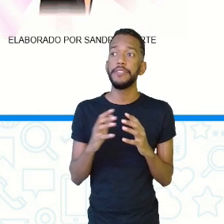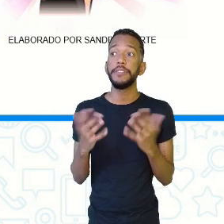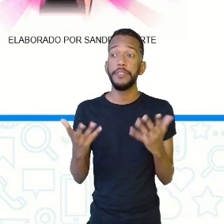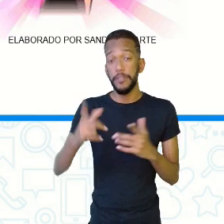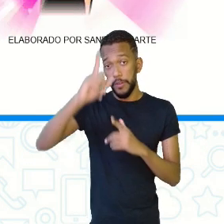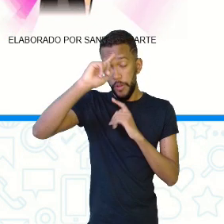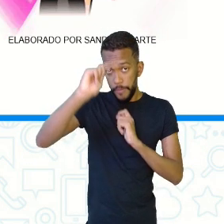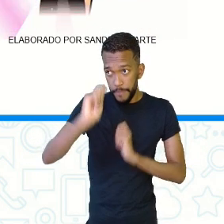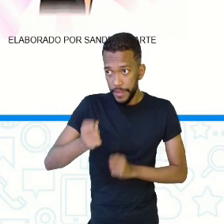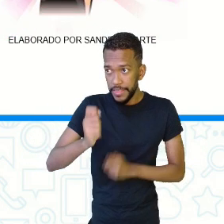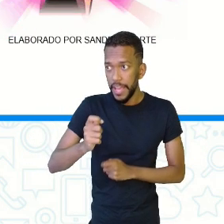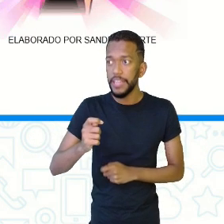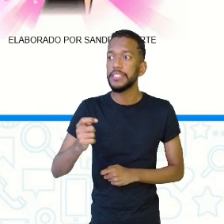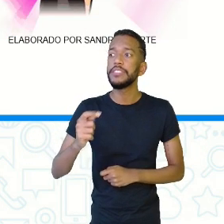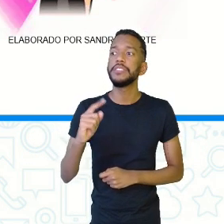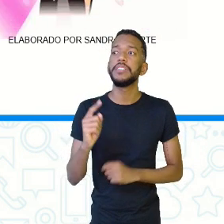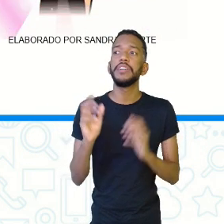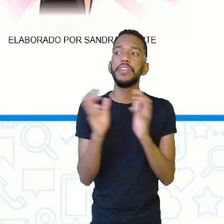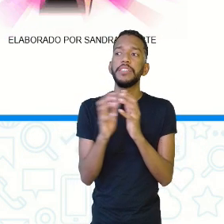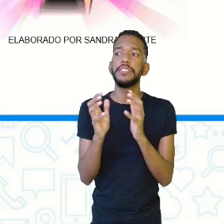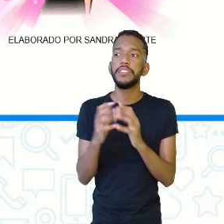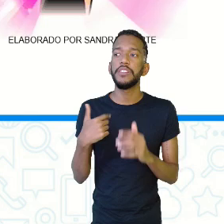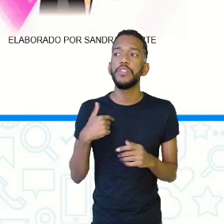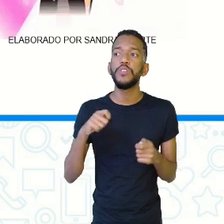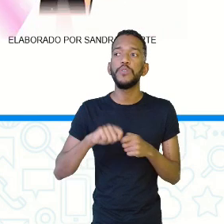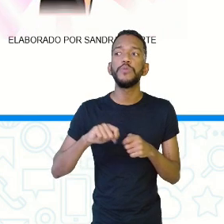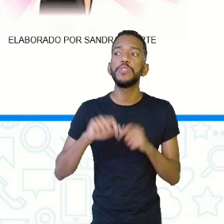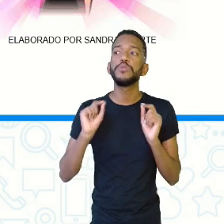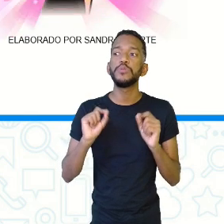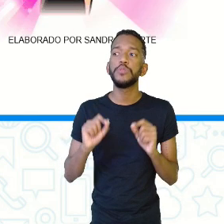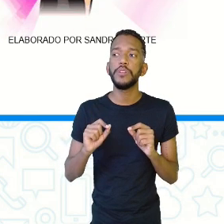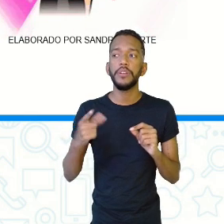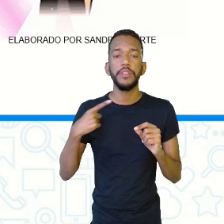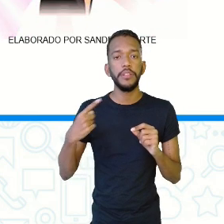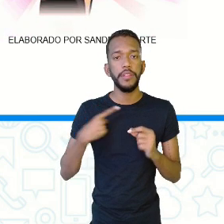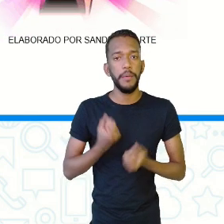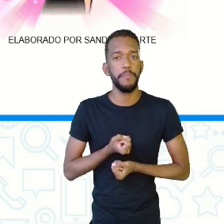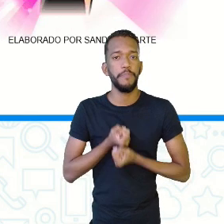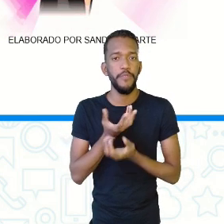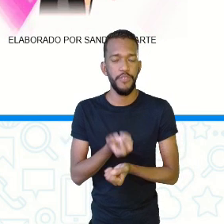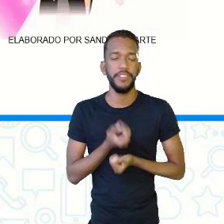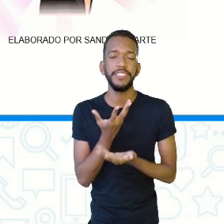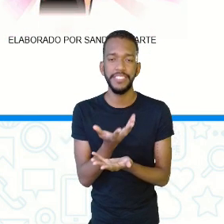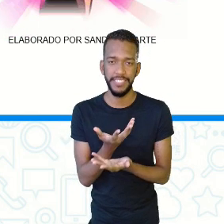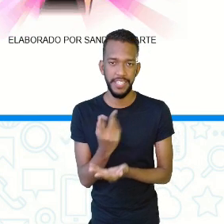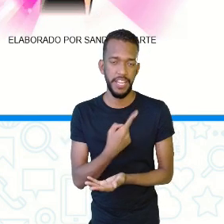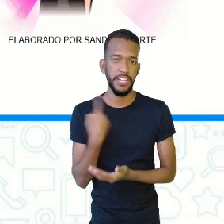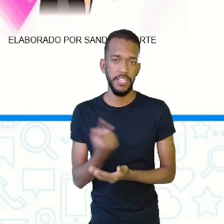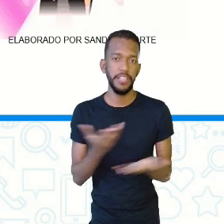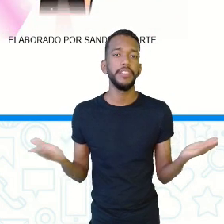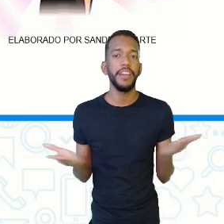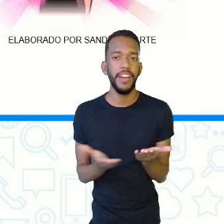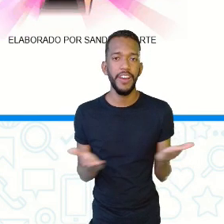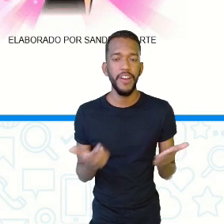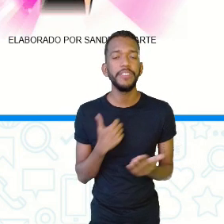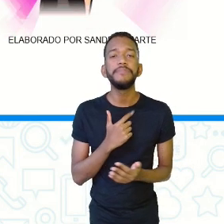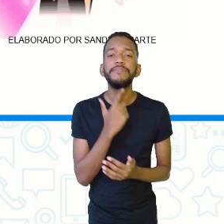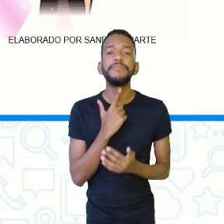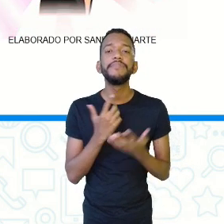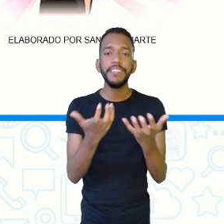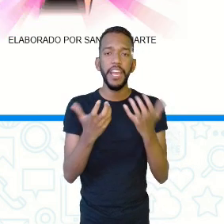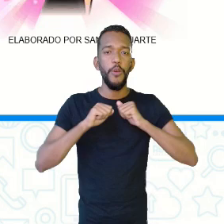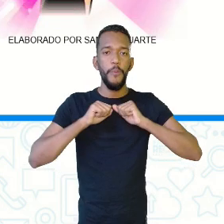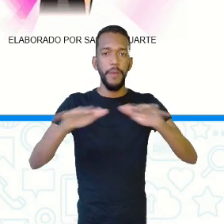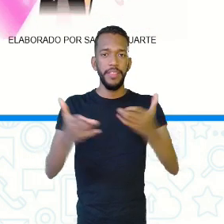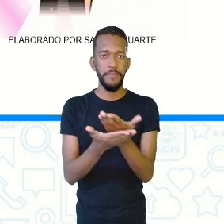a Recife, eu fiz uma pequena poesia para a gente agora. Eu gostaria de compartilhar